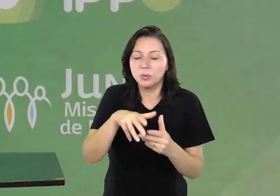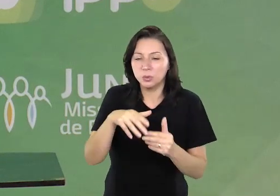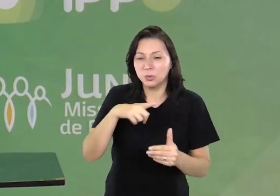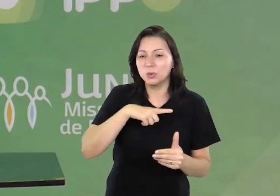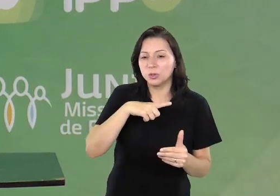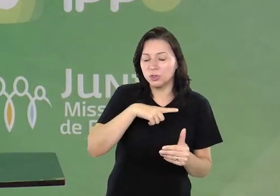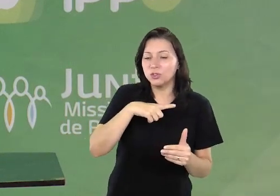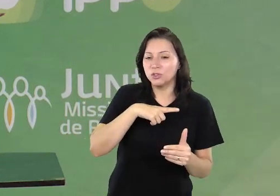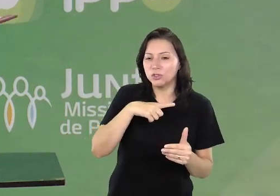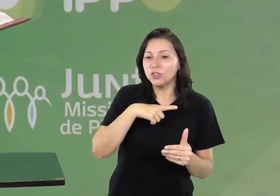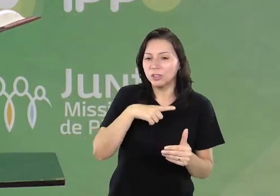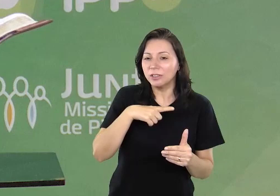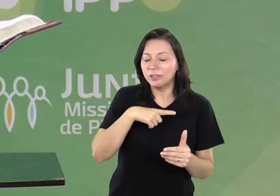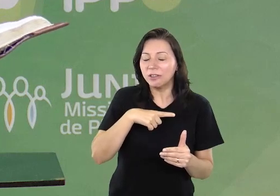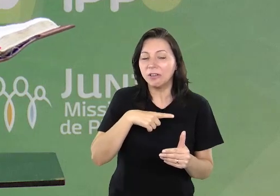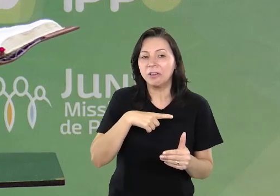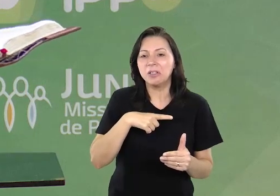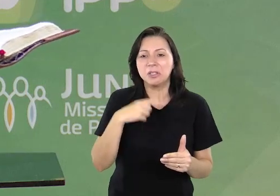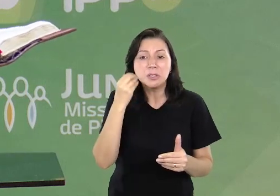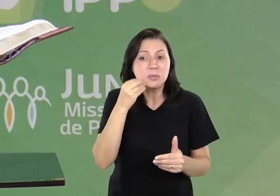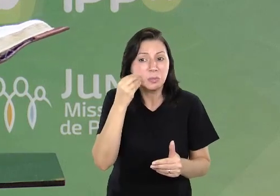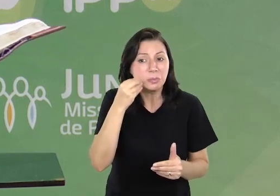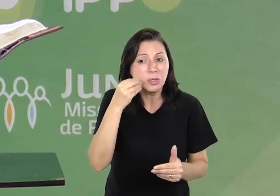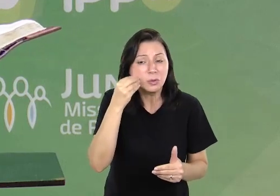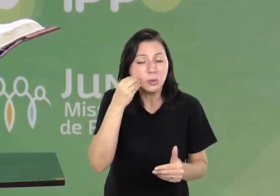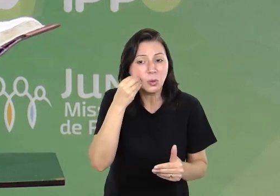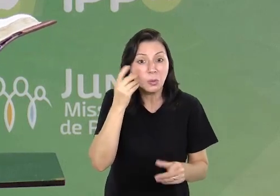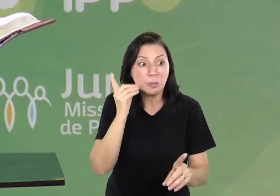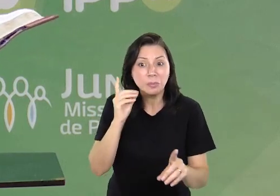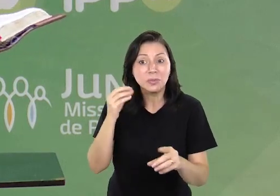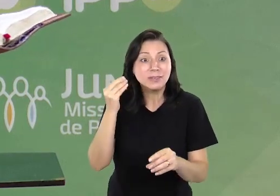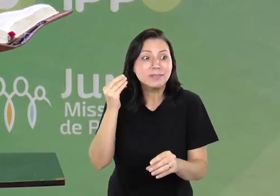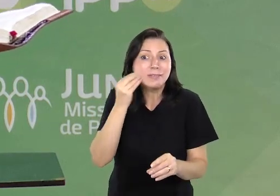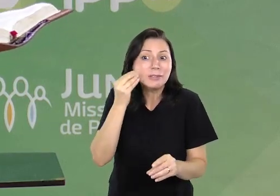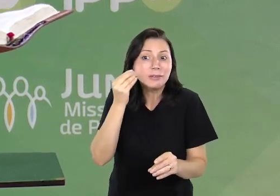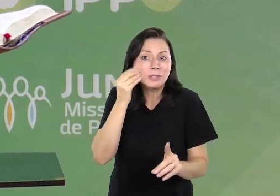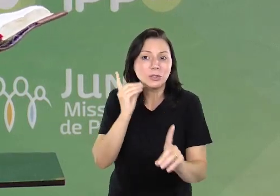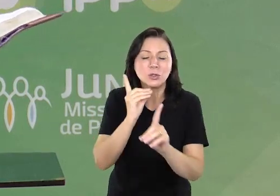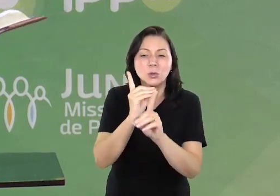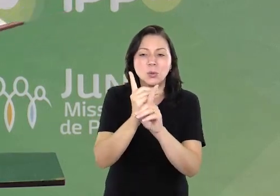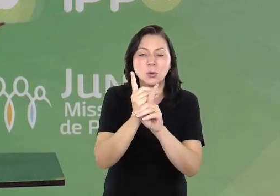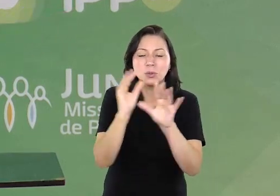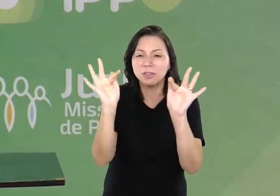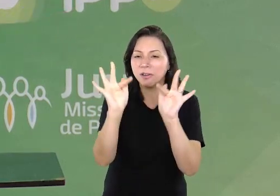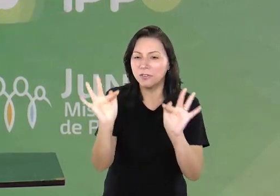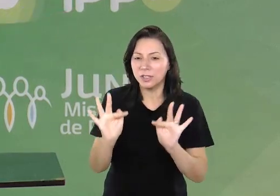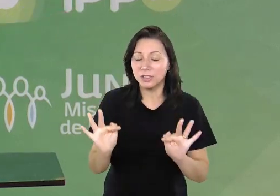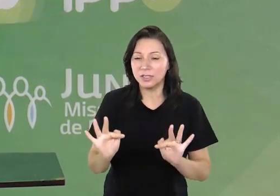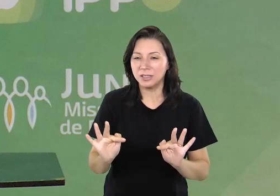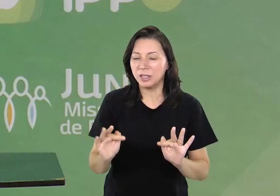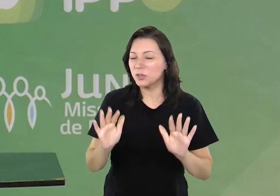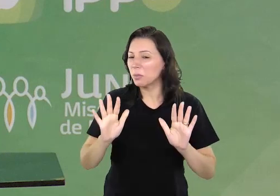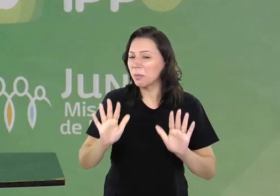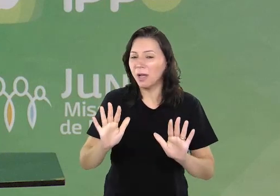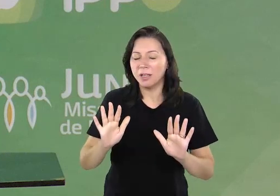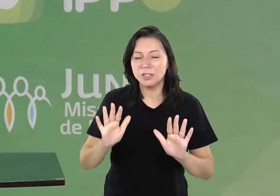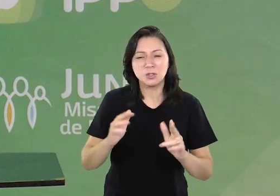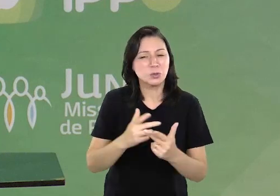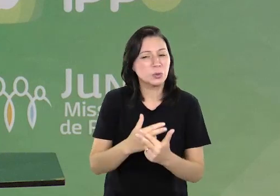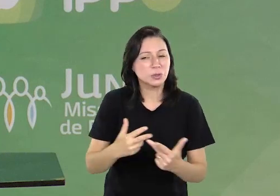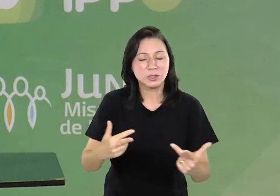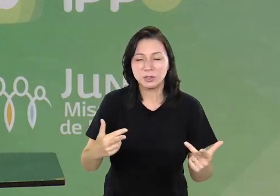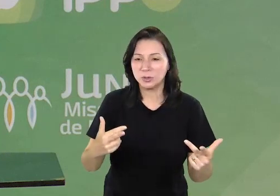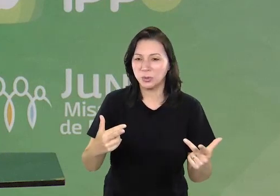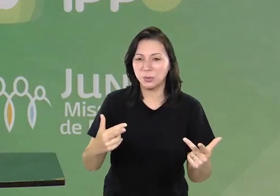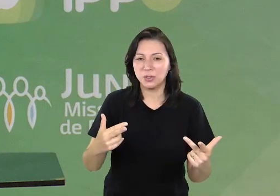Ele experimentou coisas legítimas em si mesmas Porém todas as coisas que ele buscou para encontrar nelas